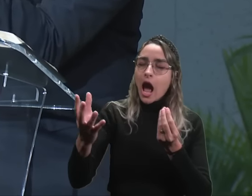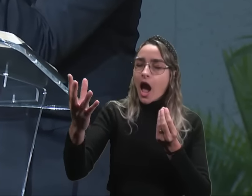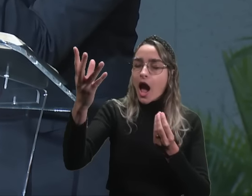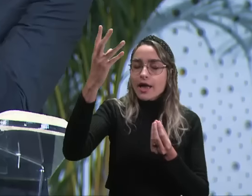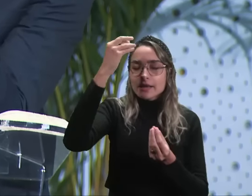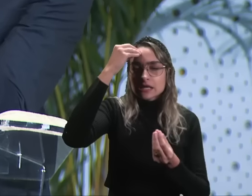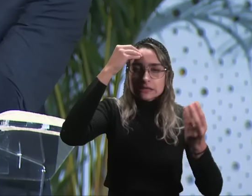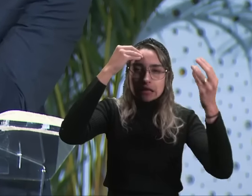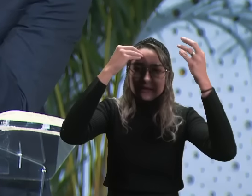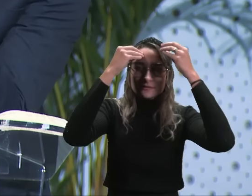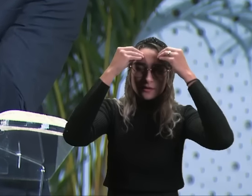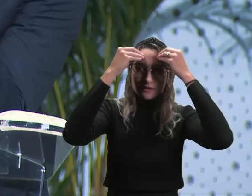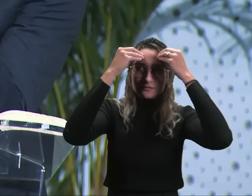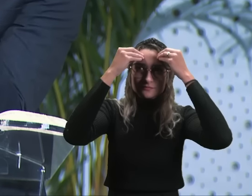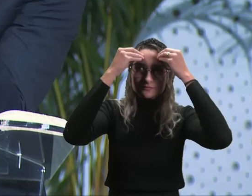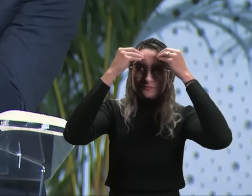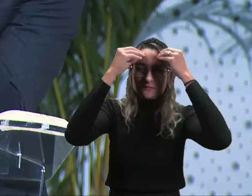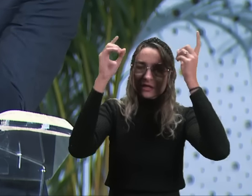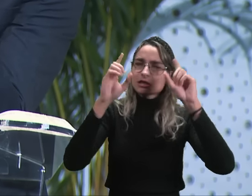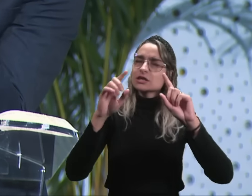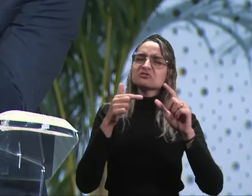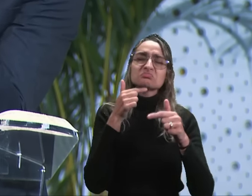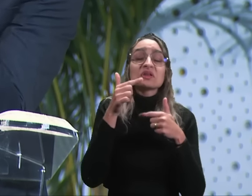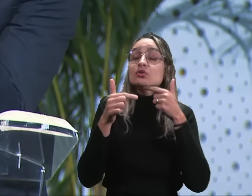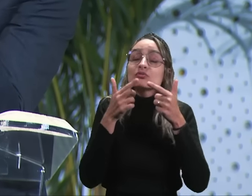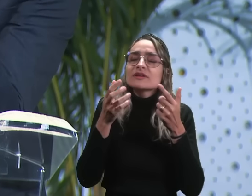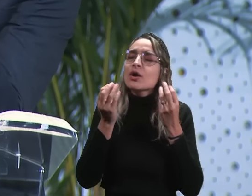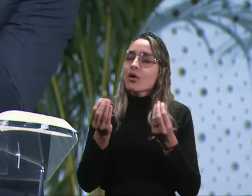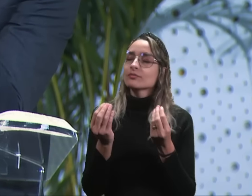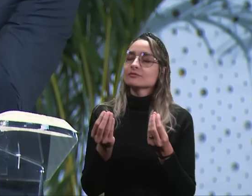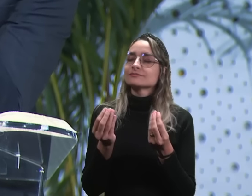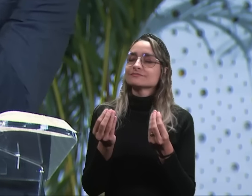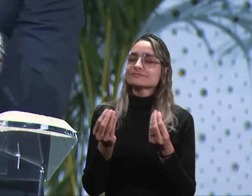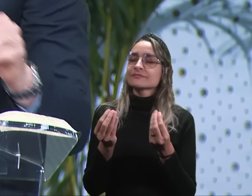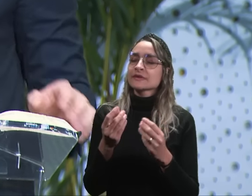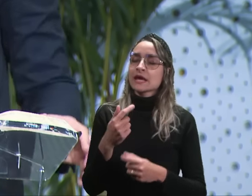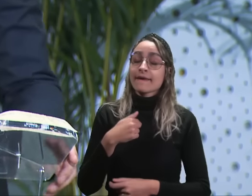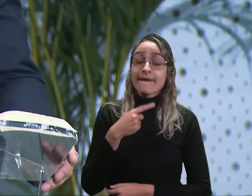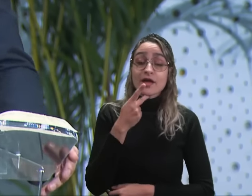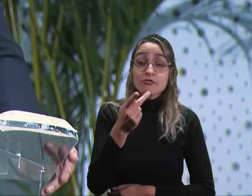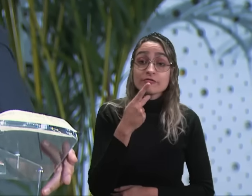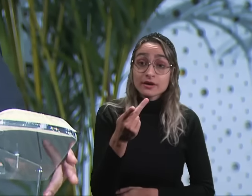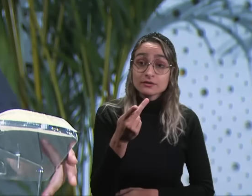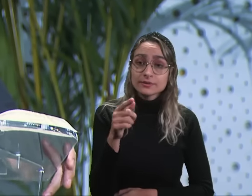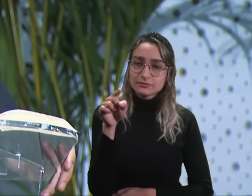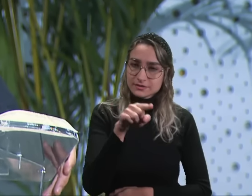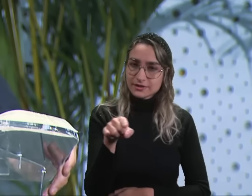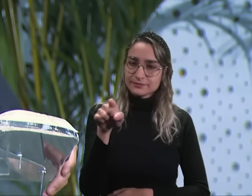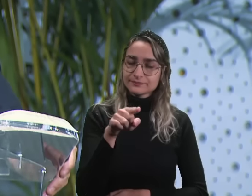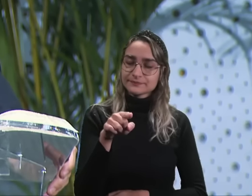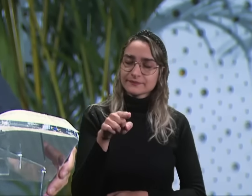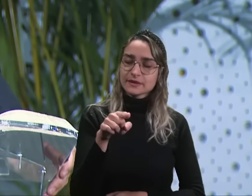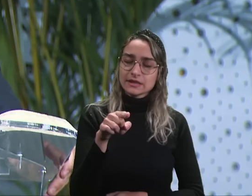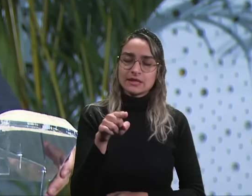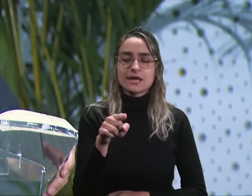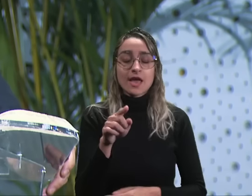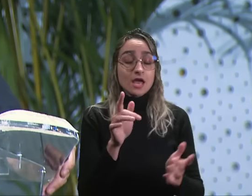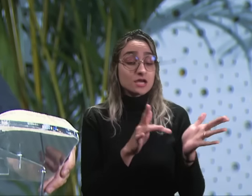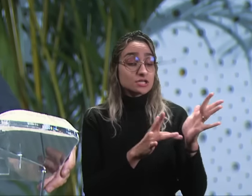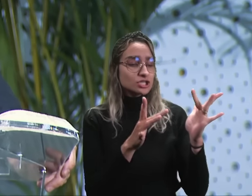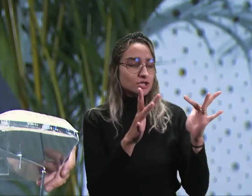conclusões fazendo um apelo ao seu coração antes da volta de Jesus a